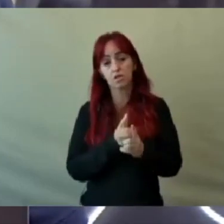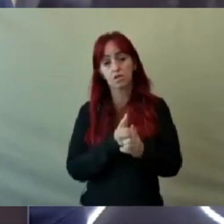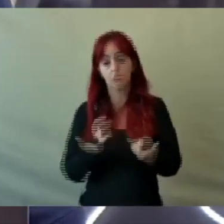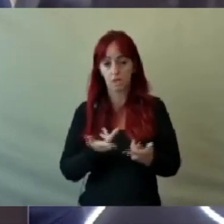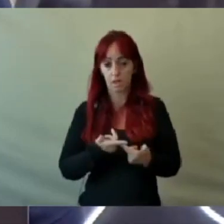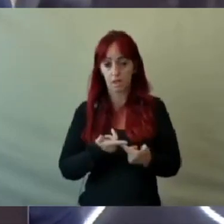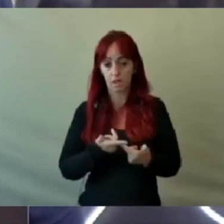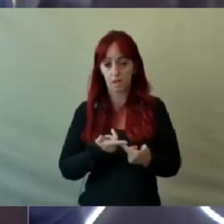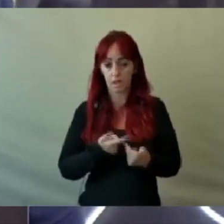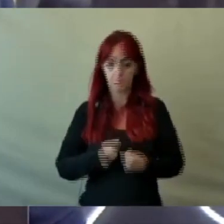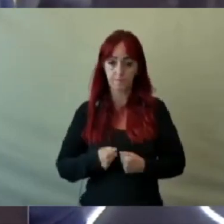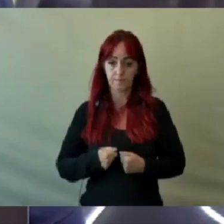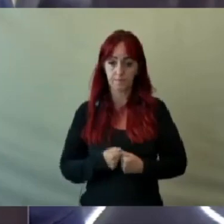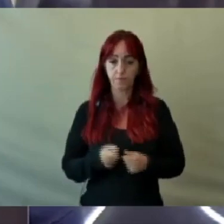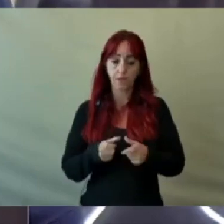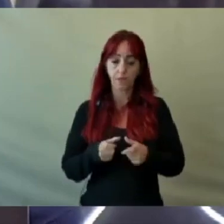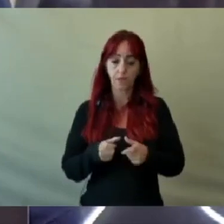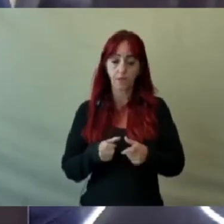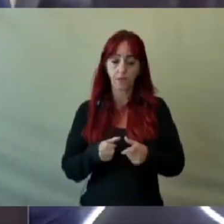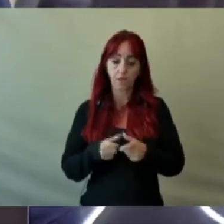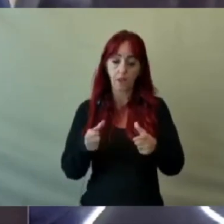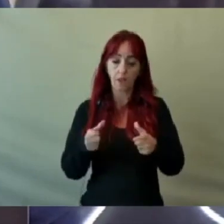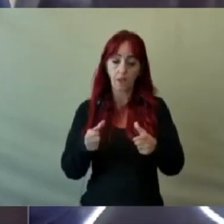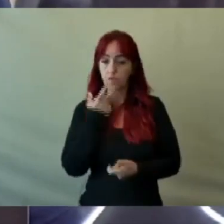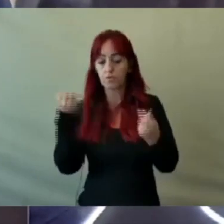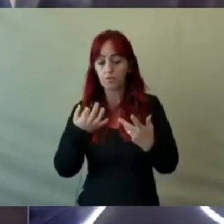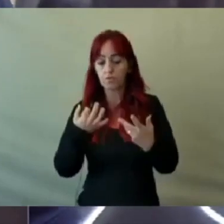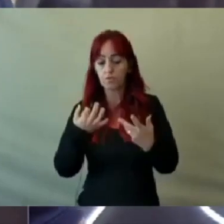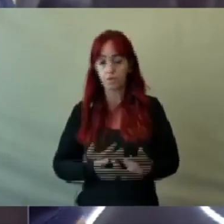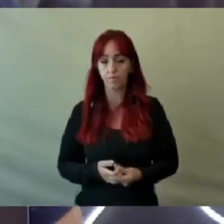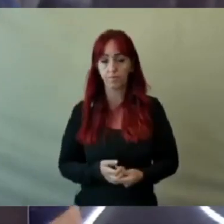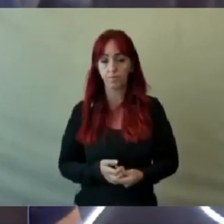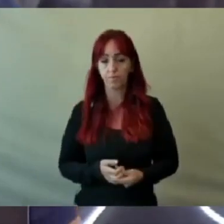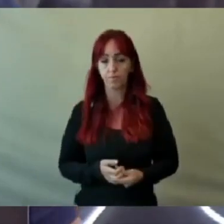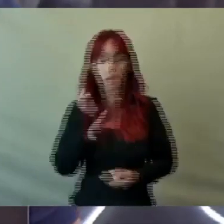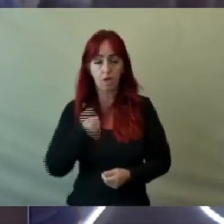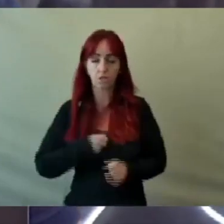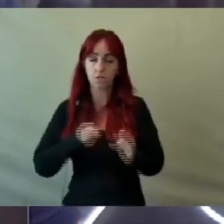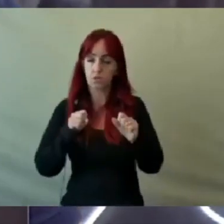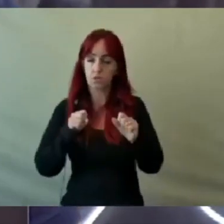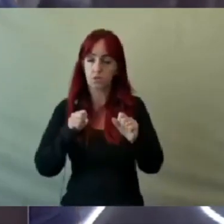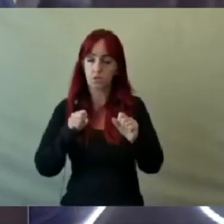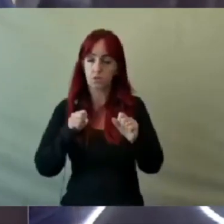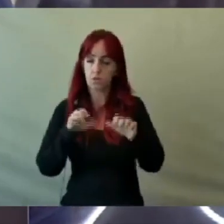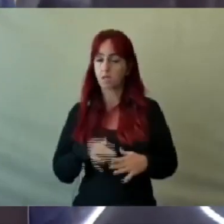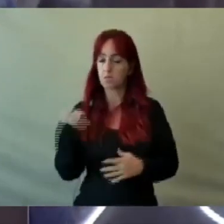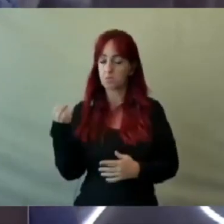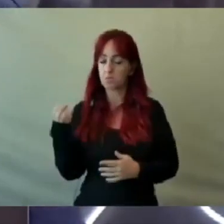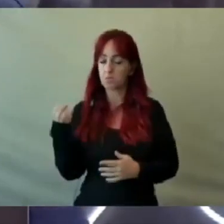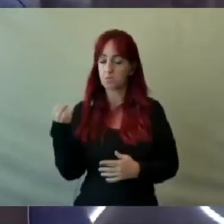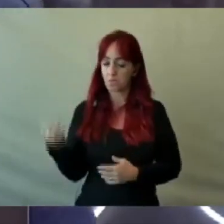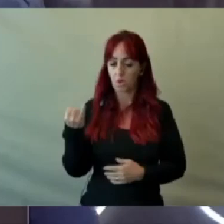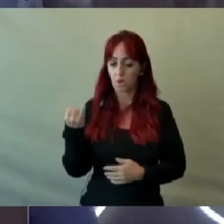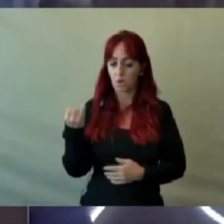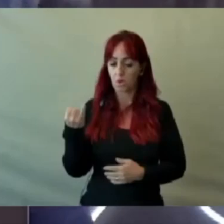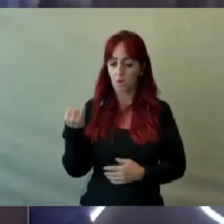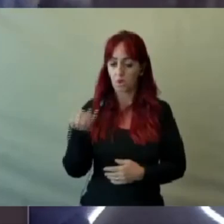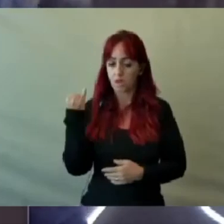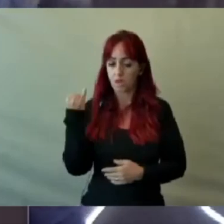falou eu estou achando essa audiência aqui tão rica tanta coisa que a gente está discutindo aqui está